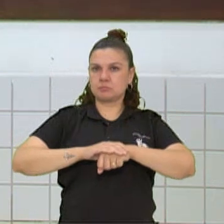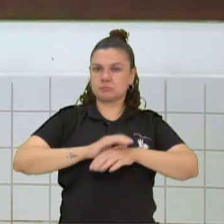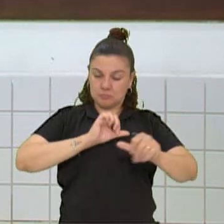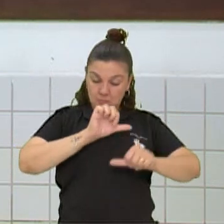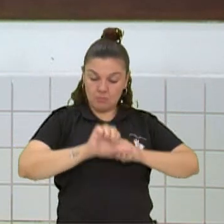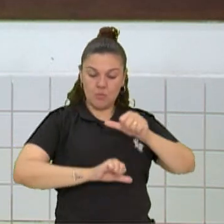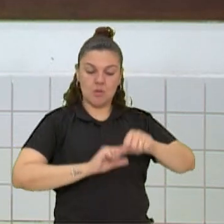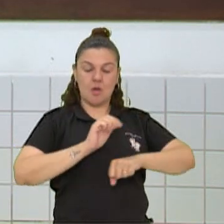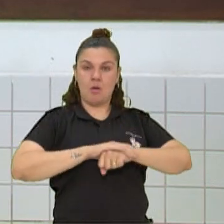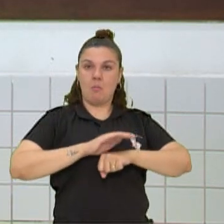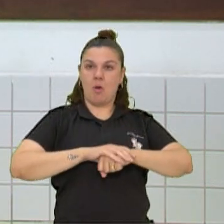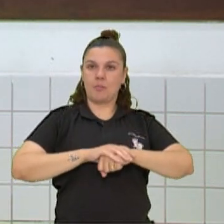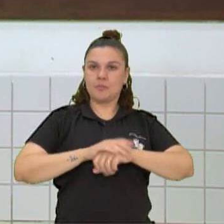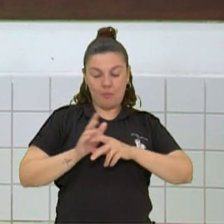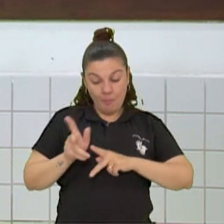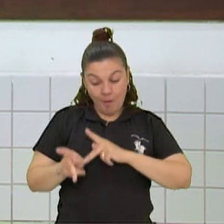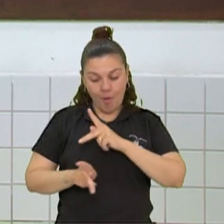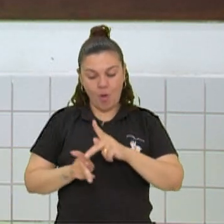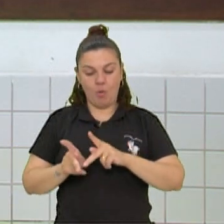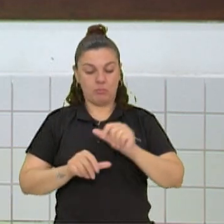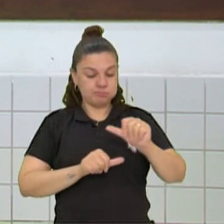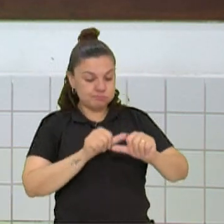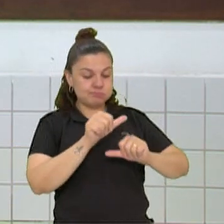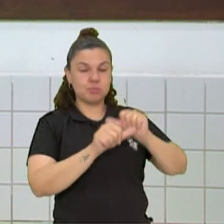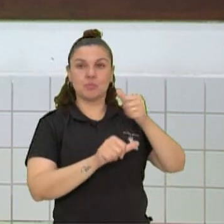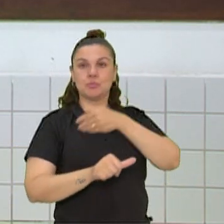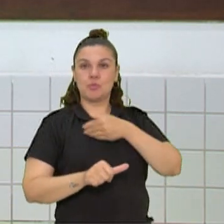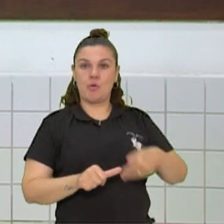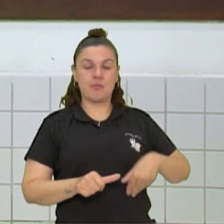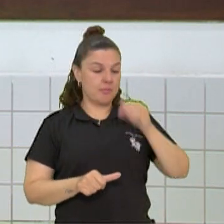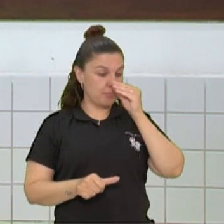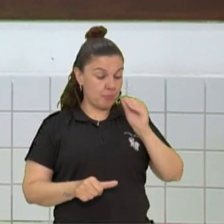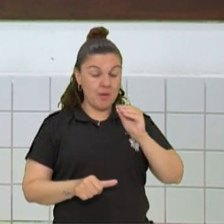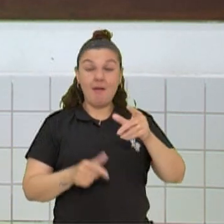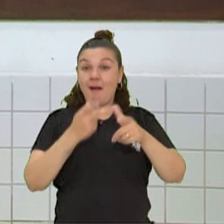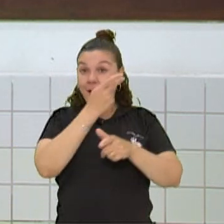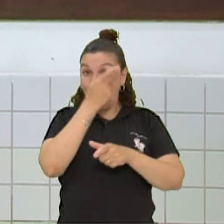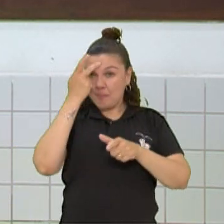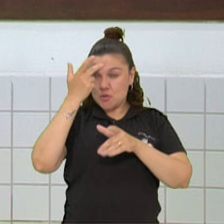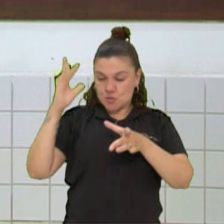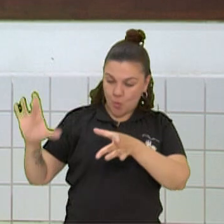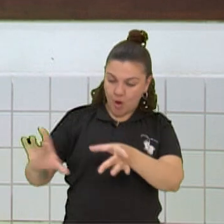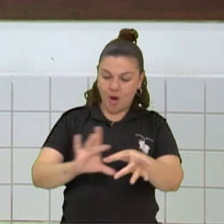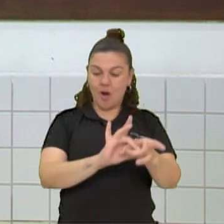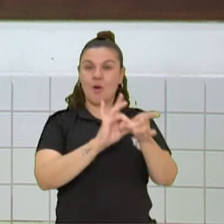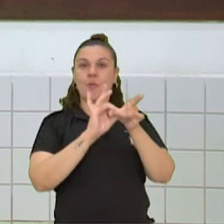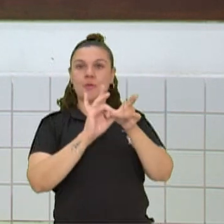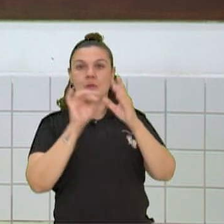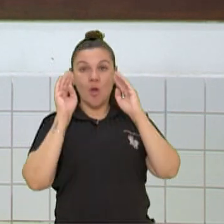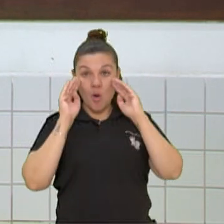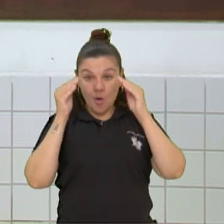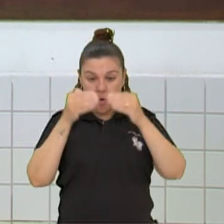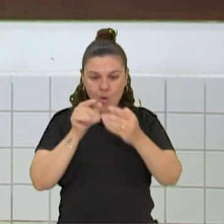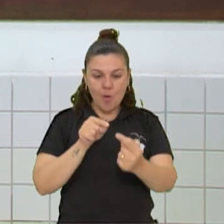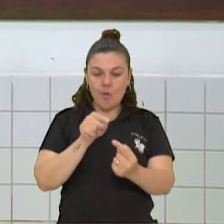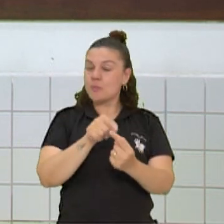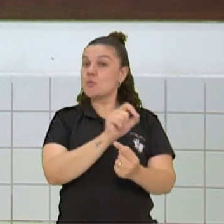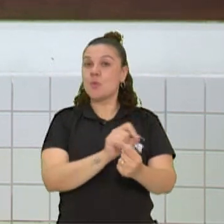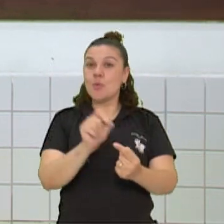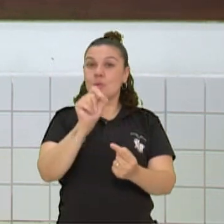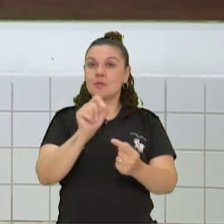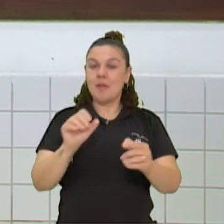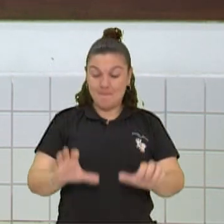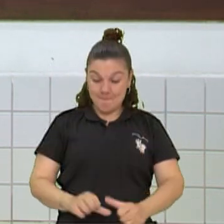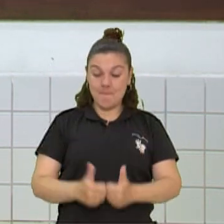mudança está vindo de baixo para cima. As pessoas se organizando, se unindo, né, com o objetivo de satisfazer um